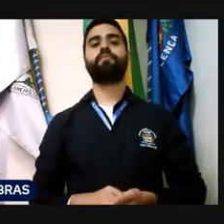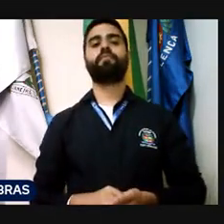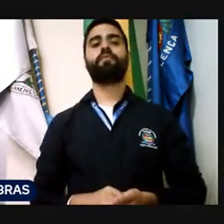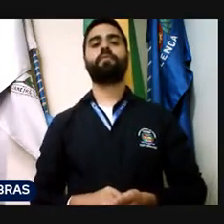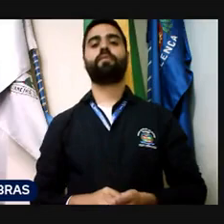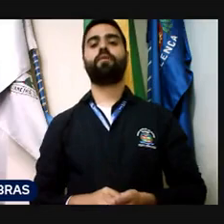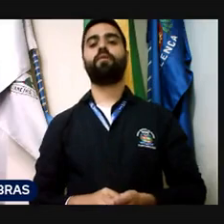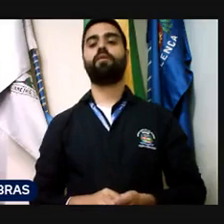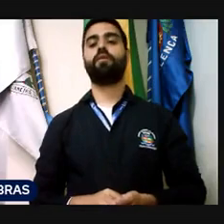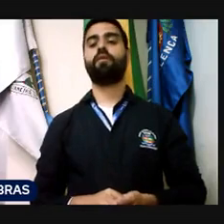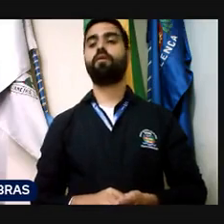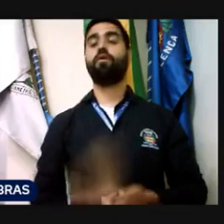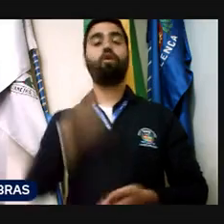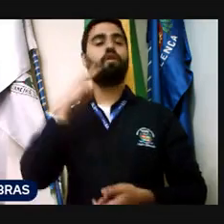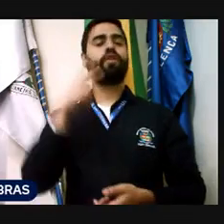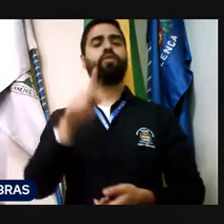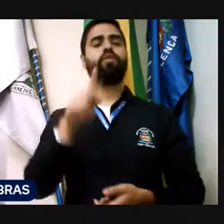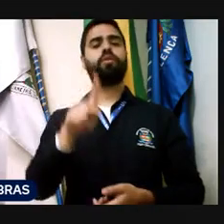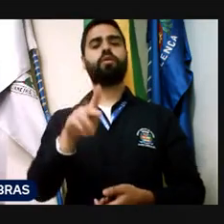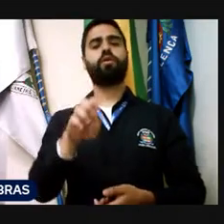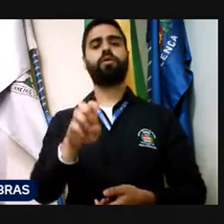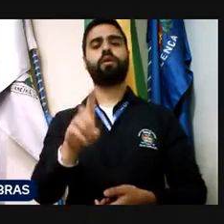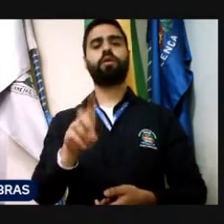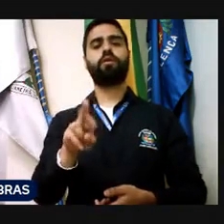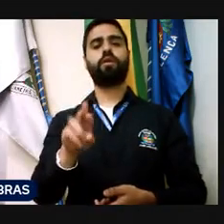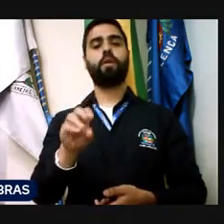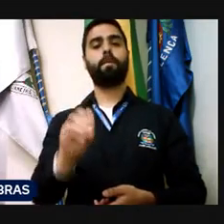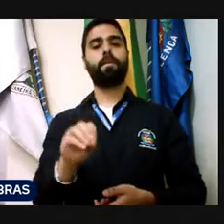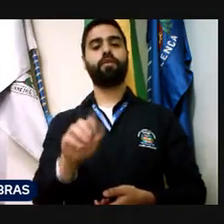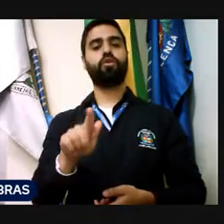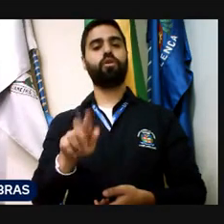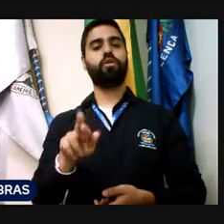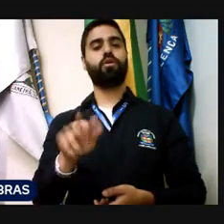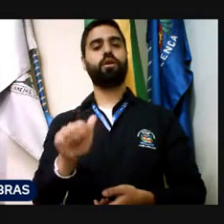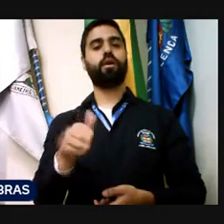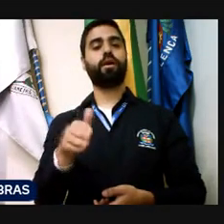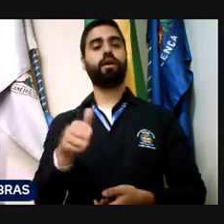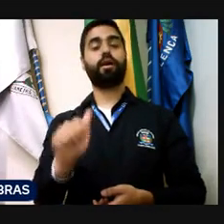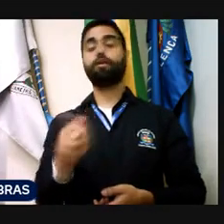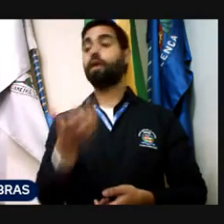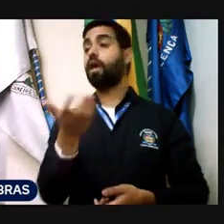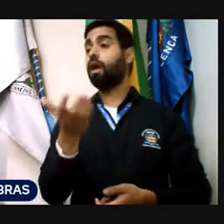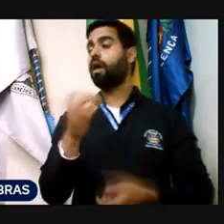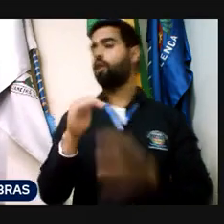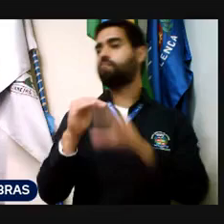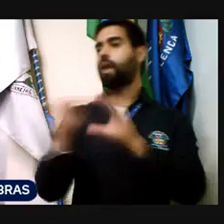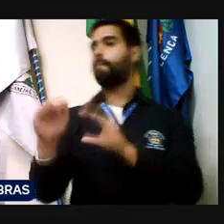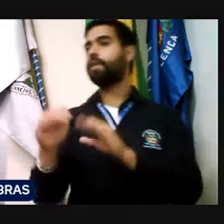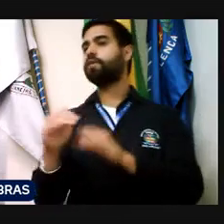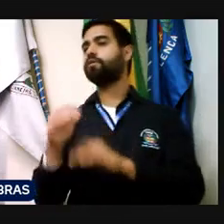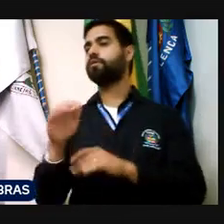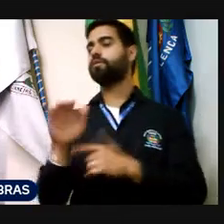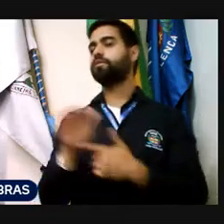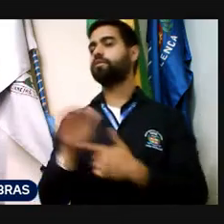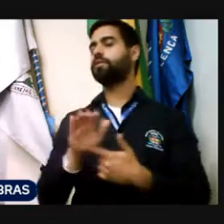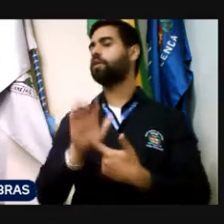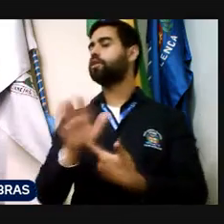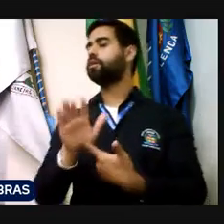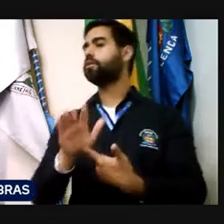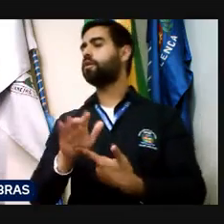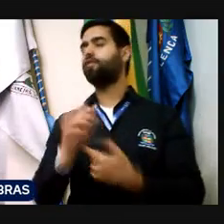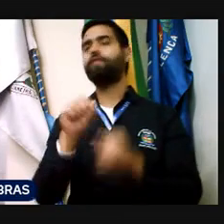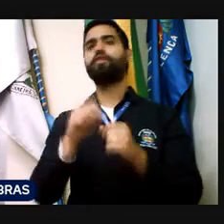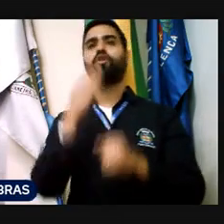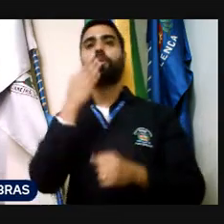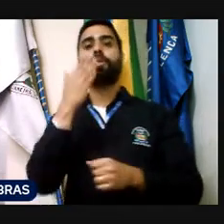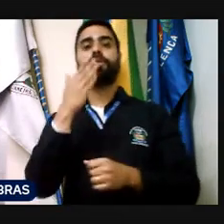Alves Bassa. O vereador Pedro Graça, nas suas atribuições da forma regimental, requer a Vossa Excelência o encaminhamento do presente requerimento,